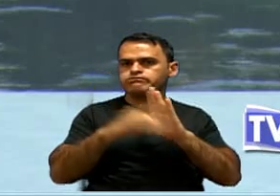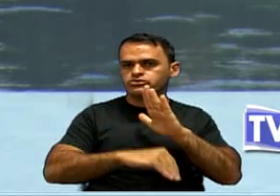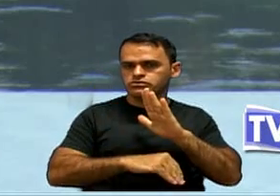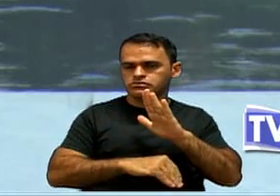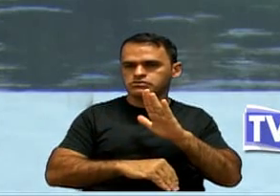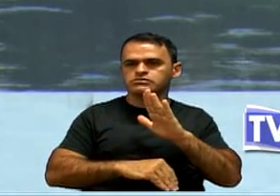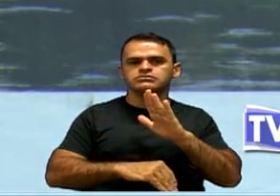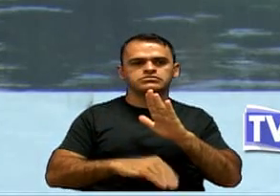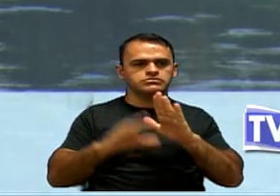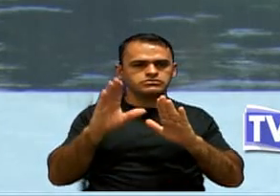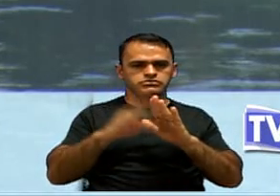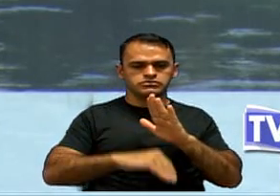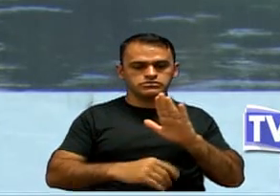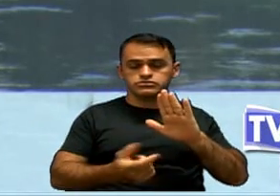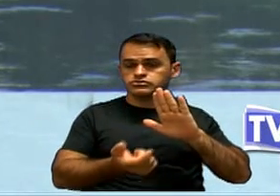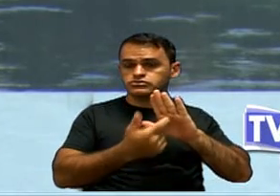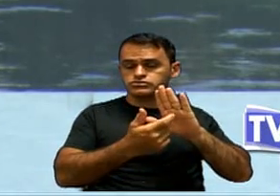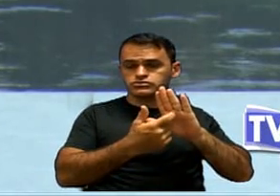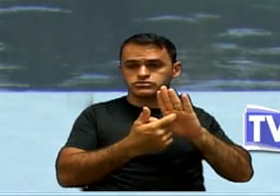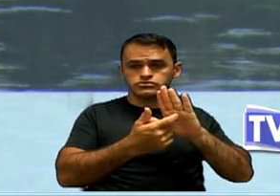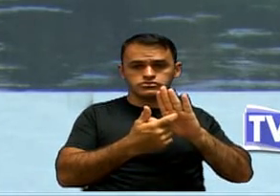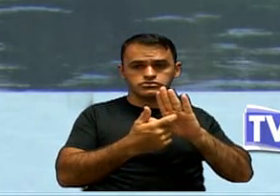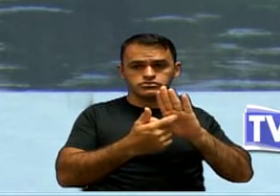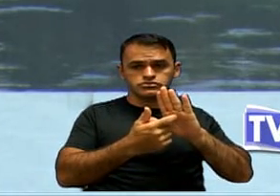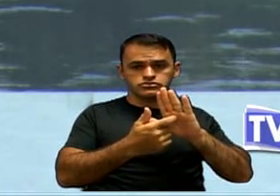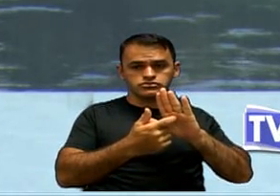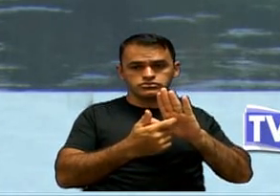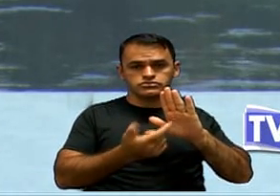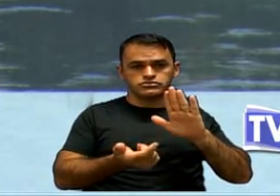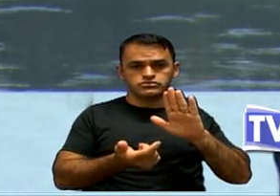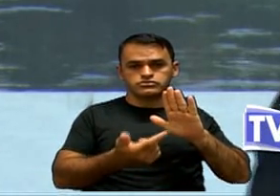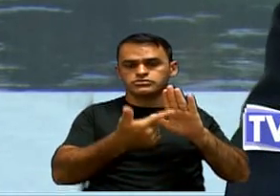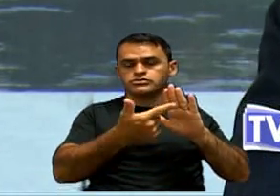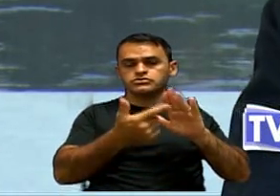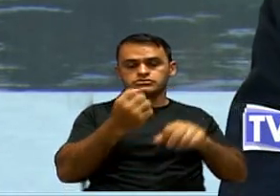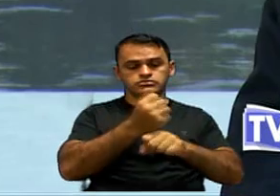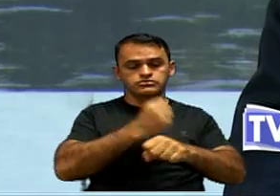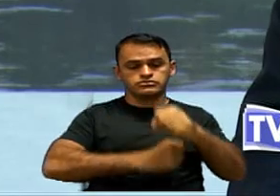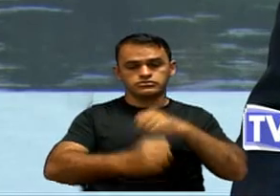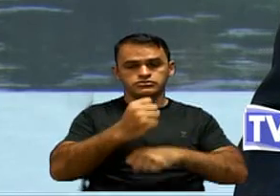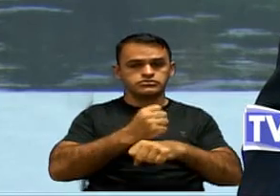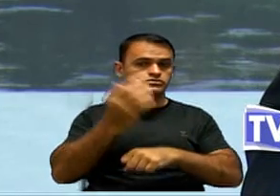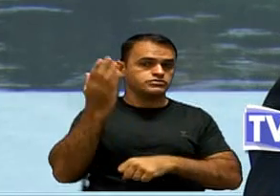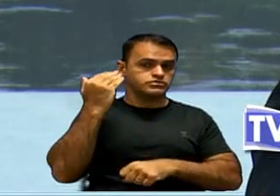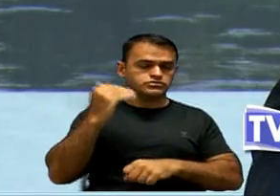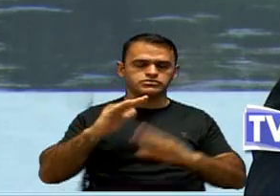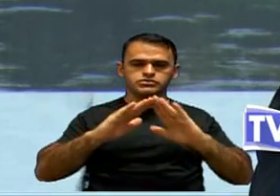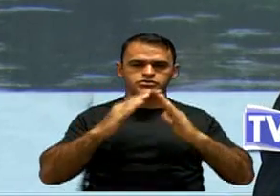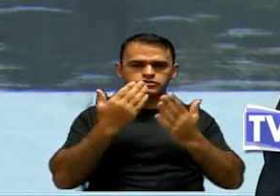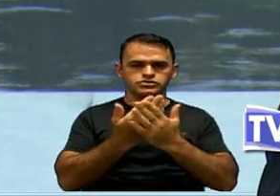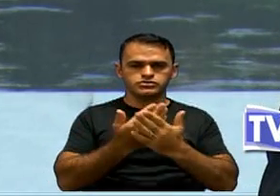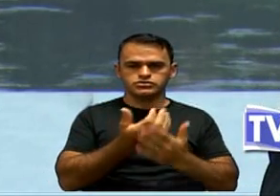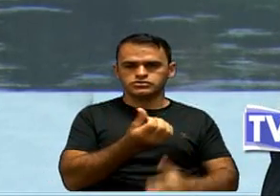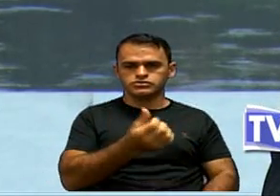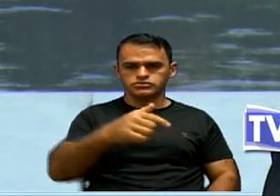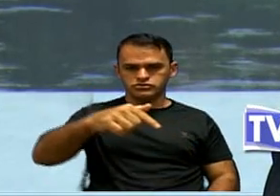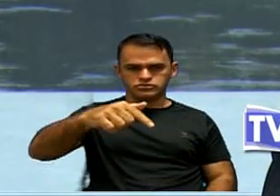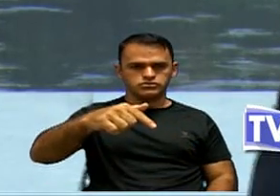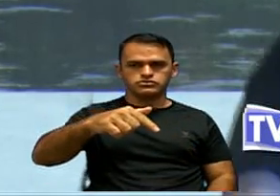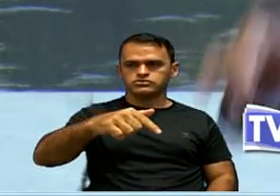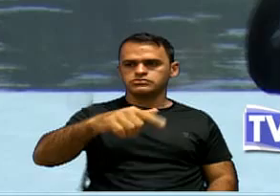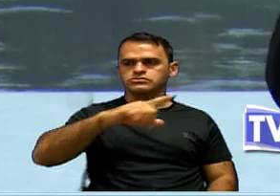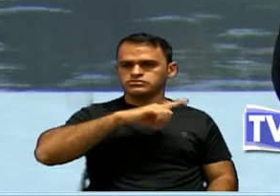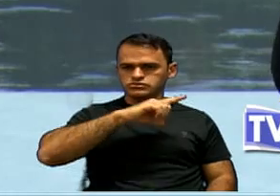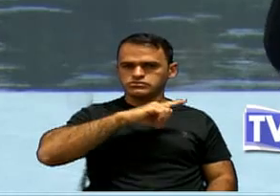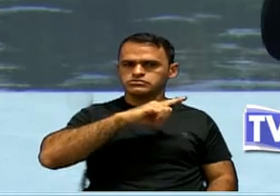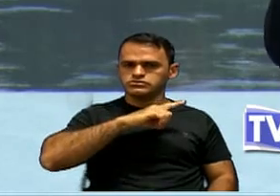Matéria de 5/9 de 2017. A CI 67 na Vila Barão